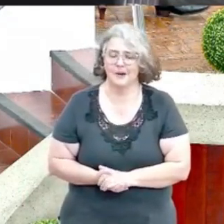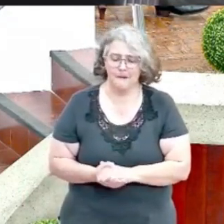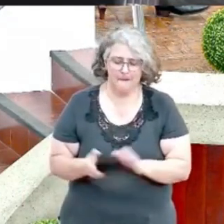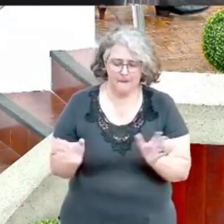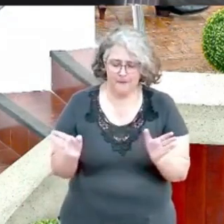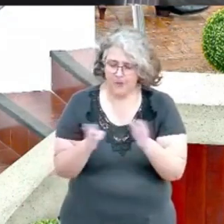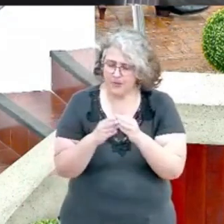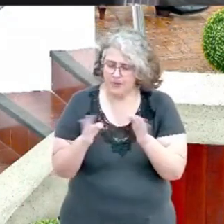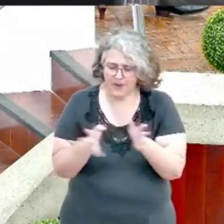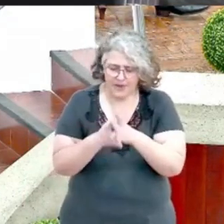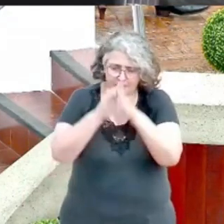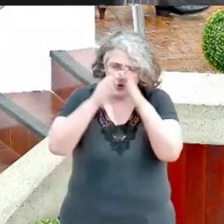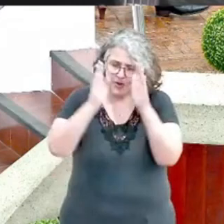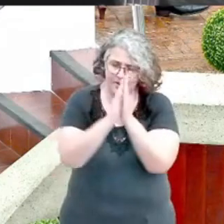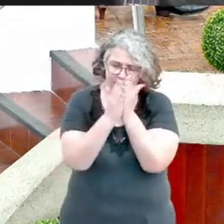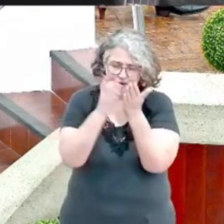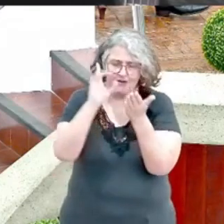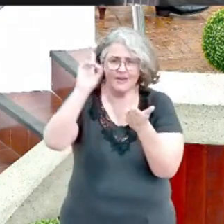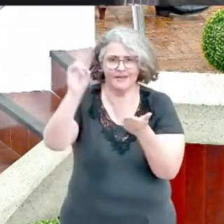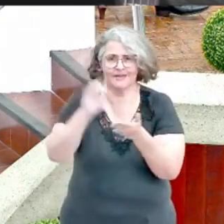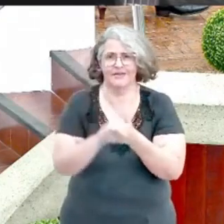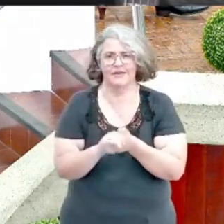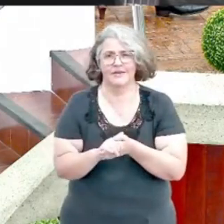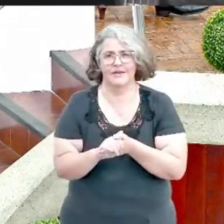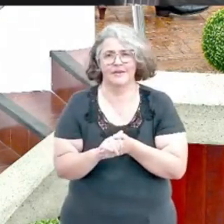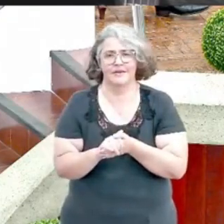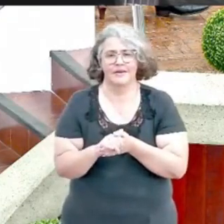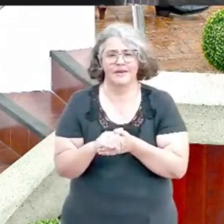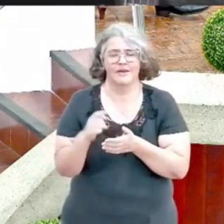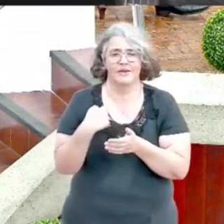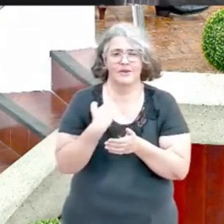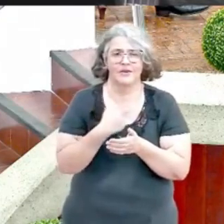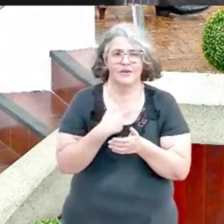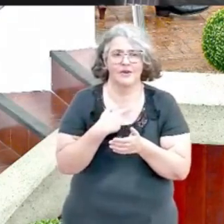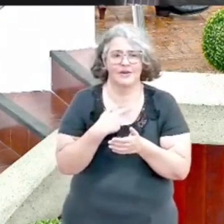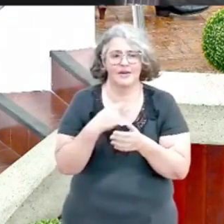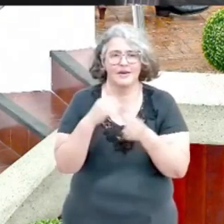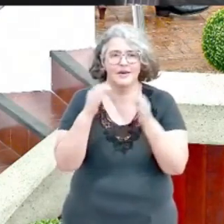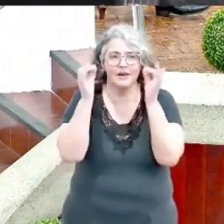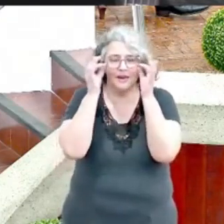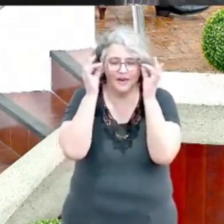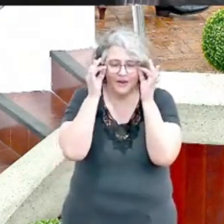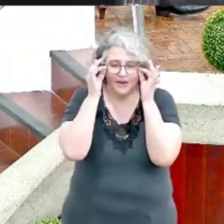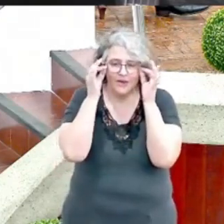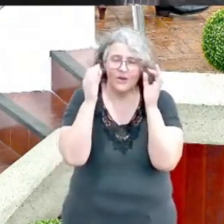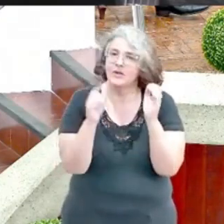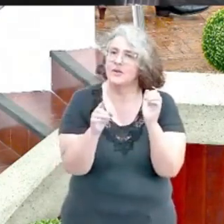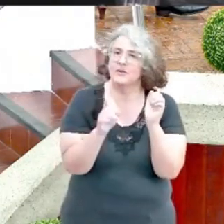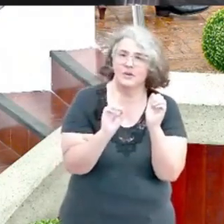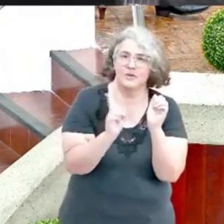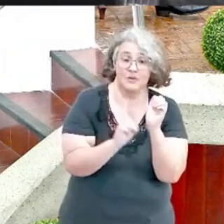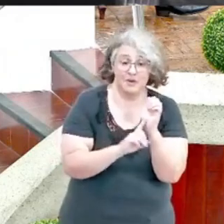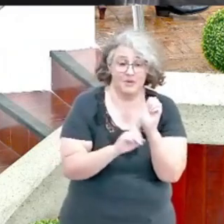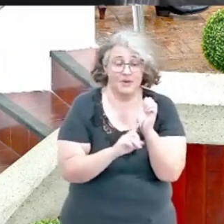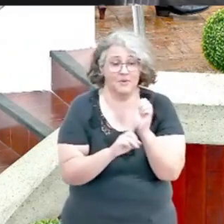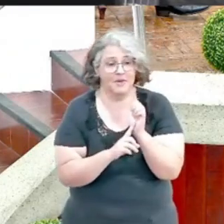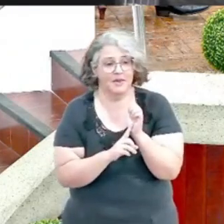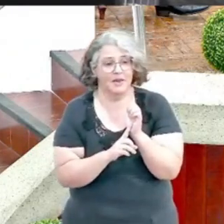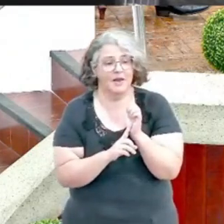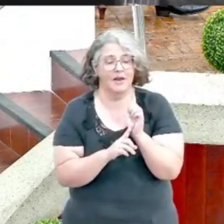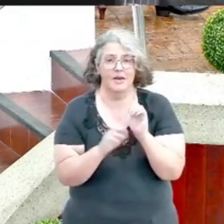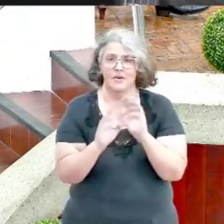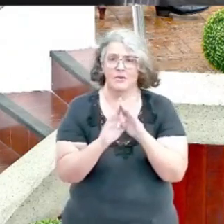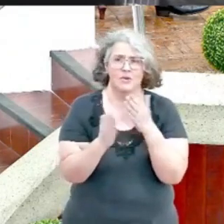Deus. Mas nós estamos em um sermão, não estamos em uma escola bíblica dominical, não estamos em um estudo bíblico.